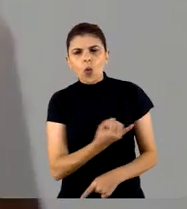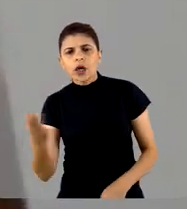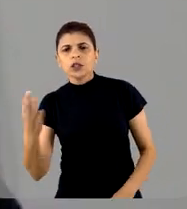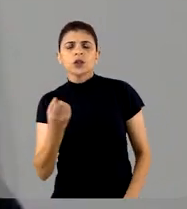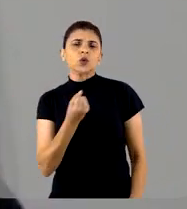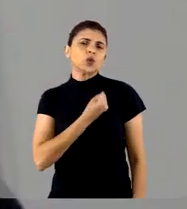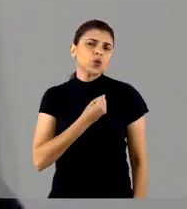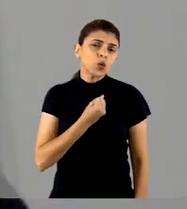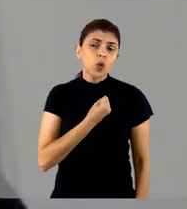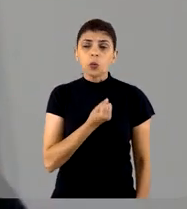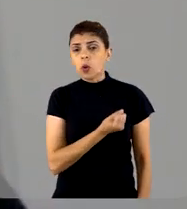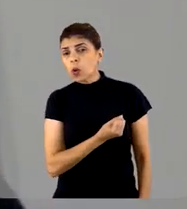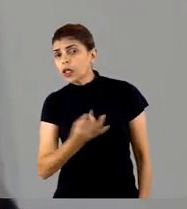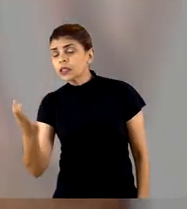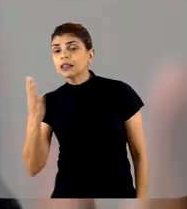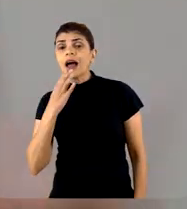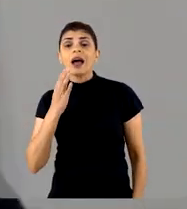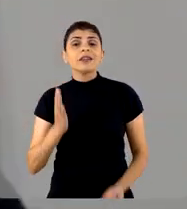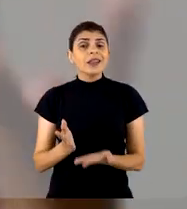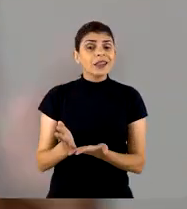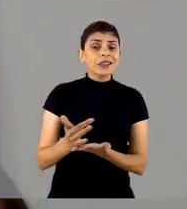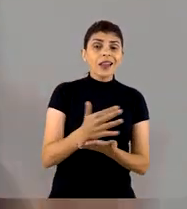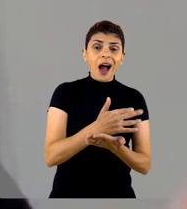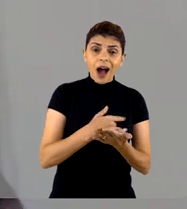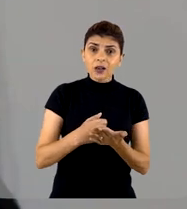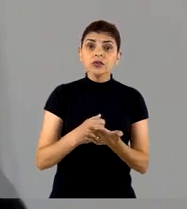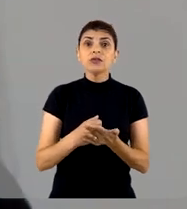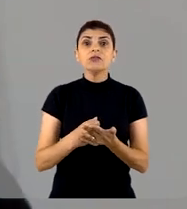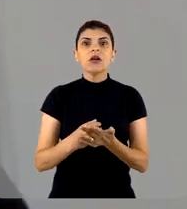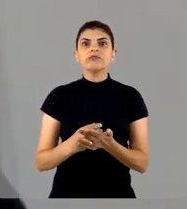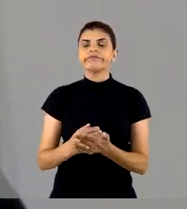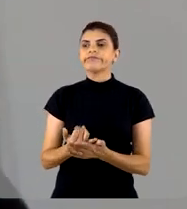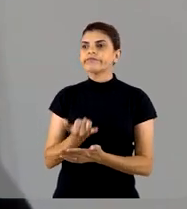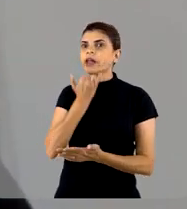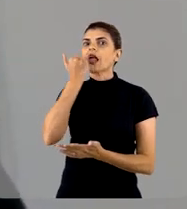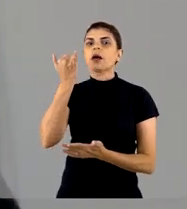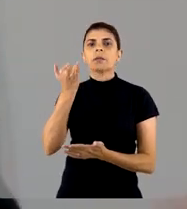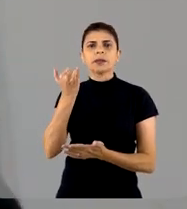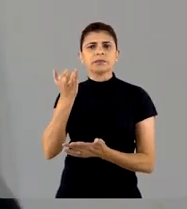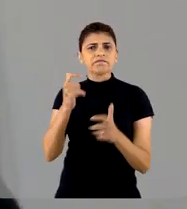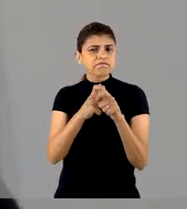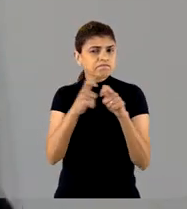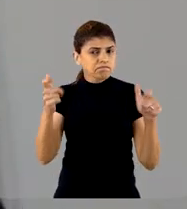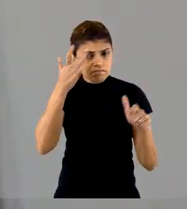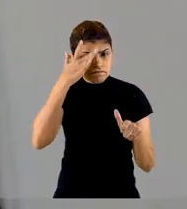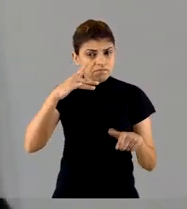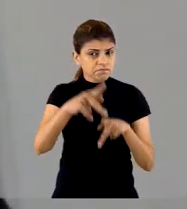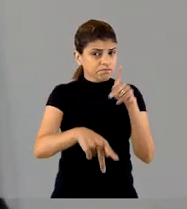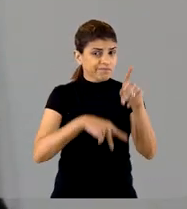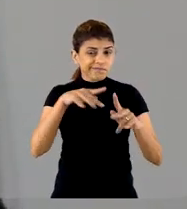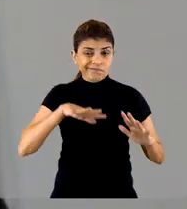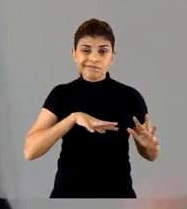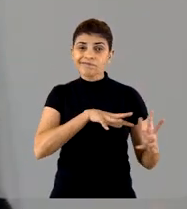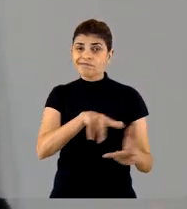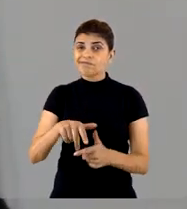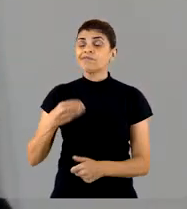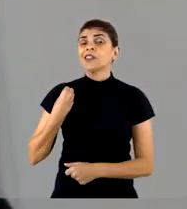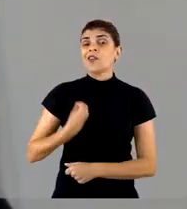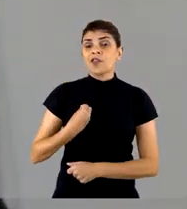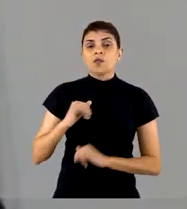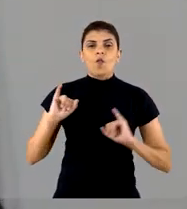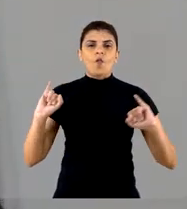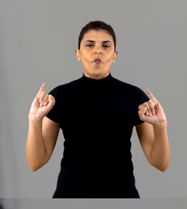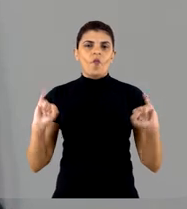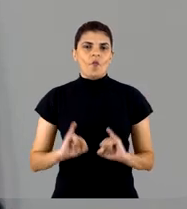começa a ter os dados, e de repente eles começam a notar o quê, né? Que grande parte da população mundial vive